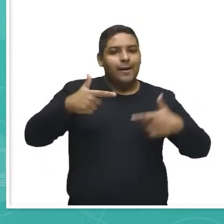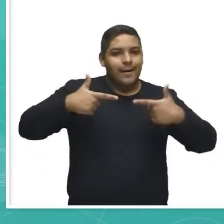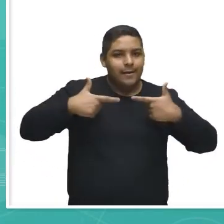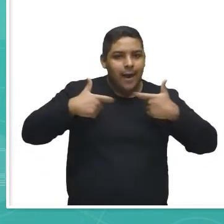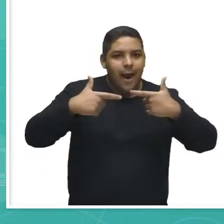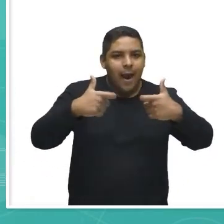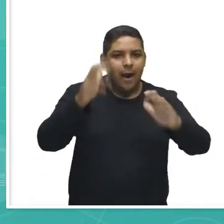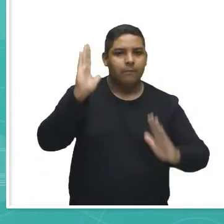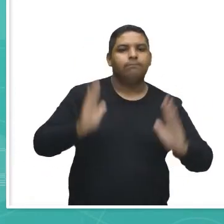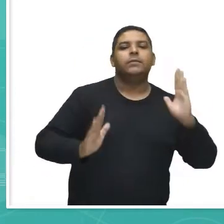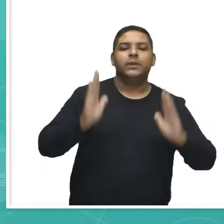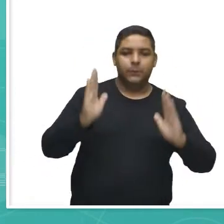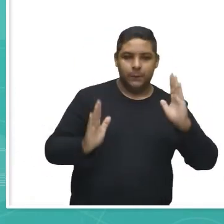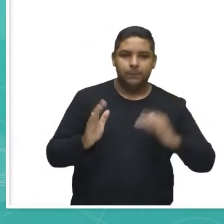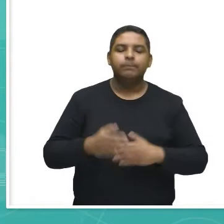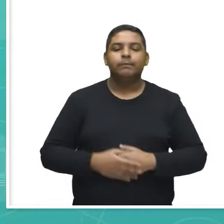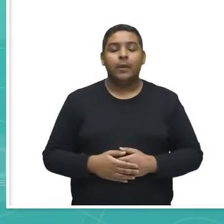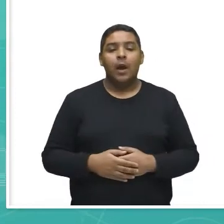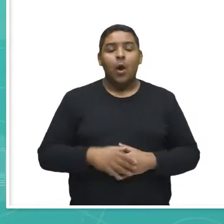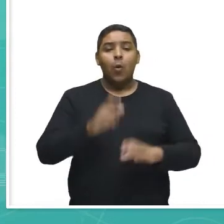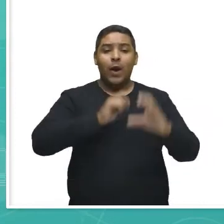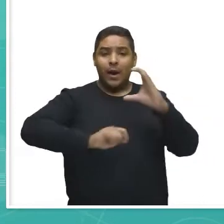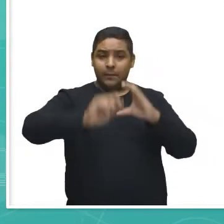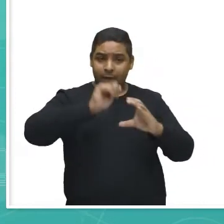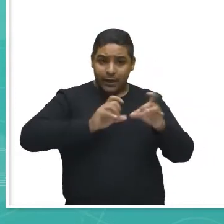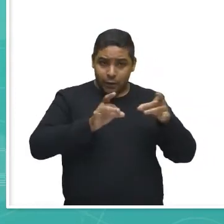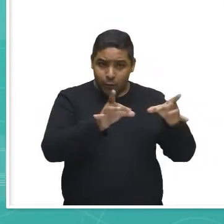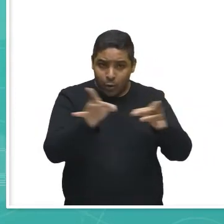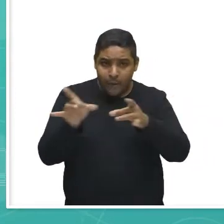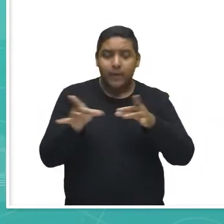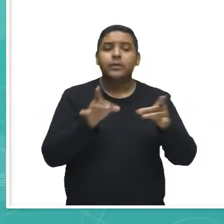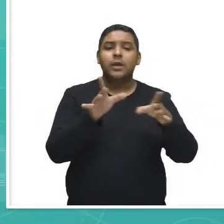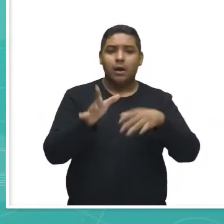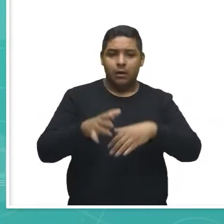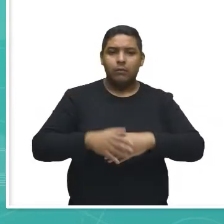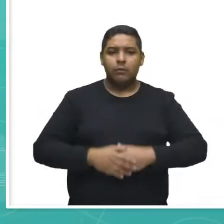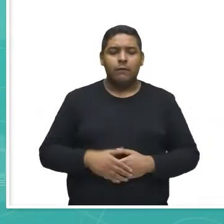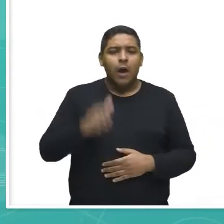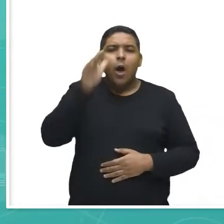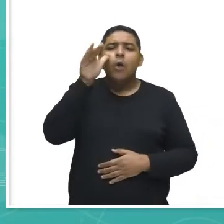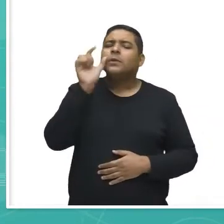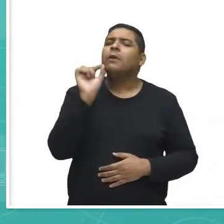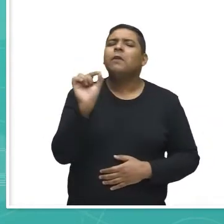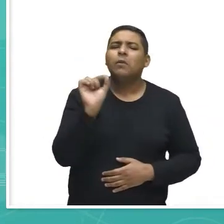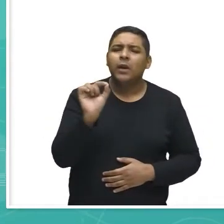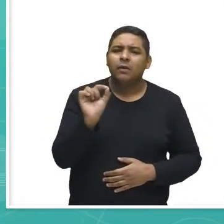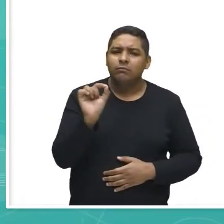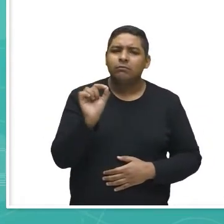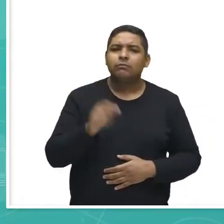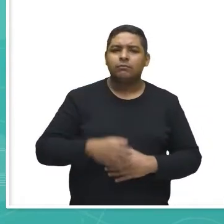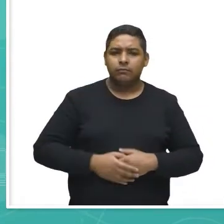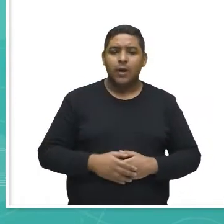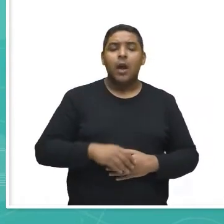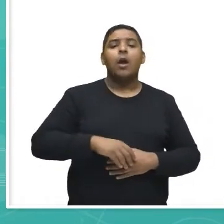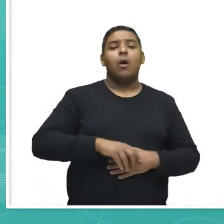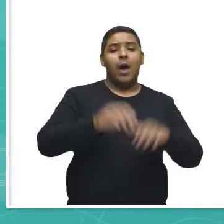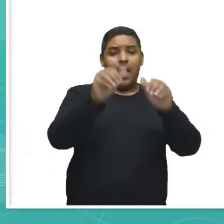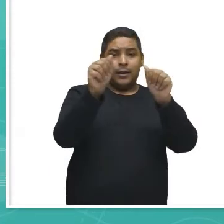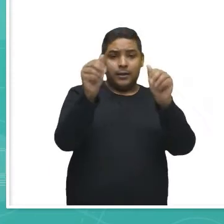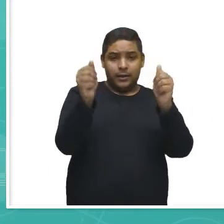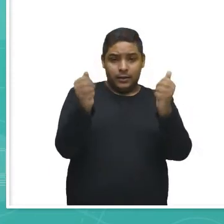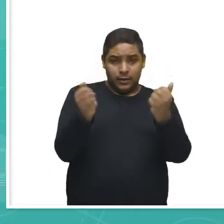tá? Então, com o capitalismo comercial, a gente vai observar que vai surgir principalmente o artesanato e